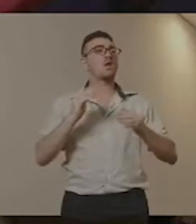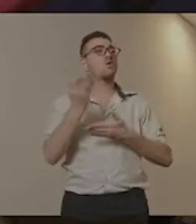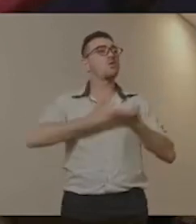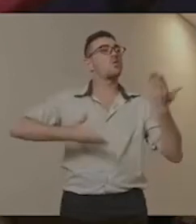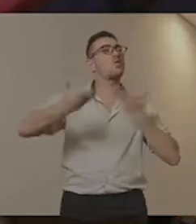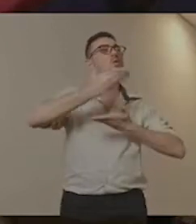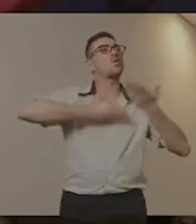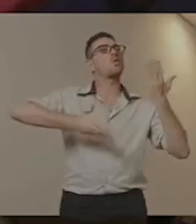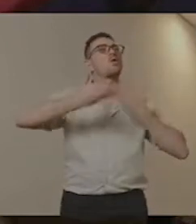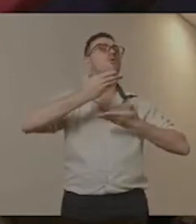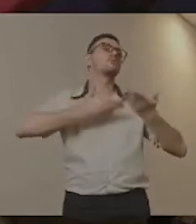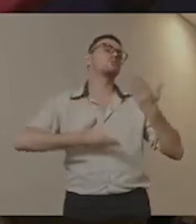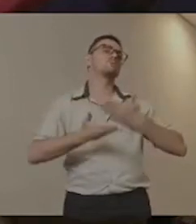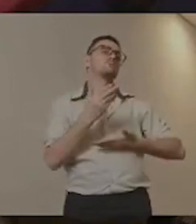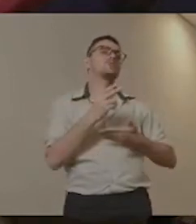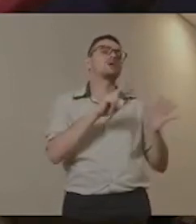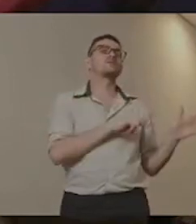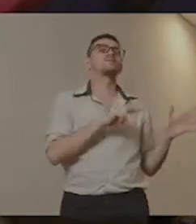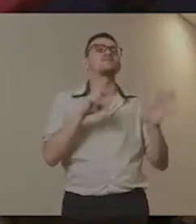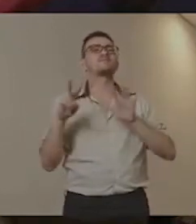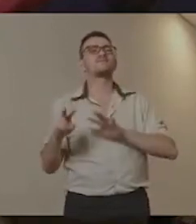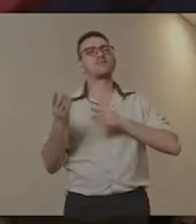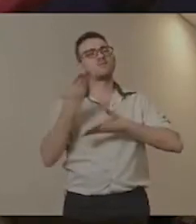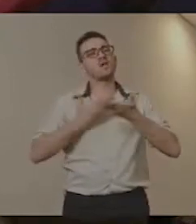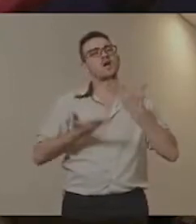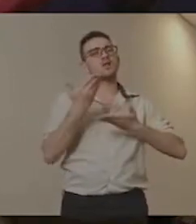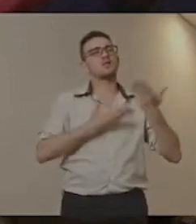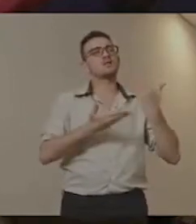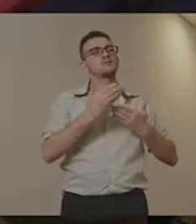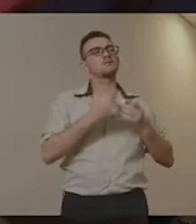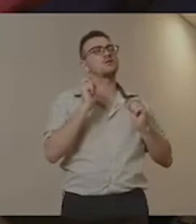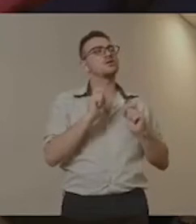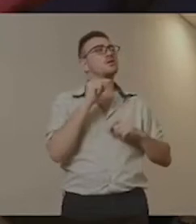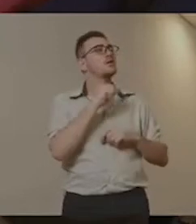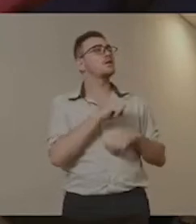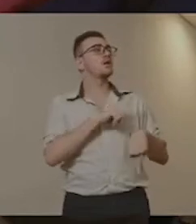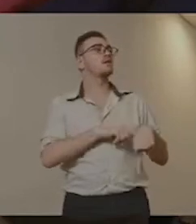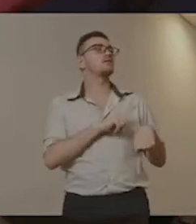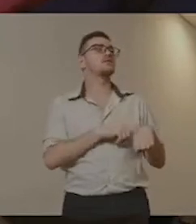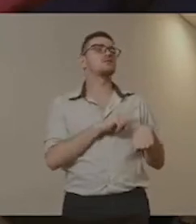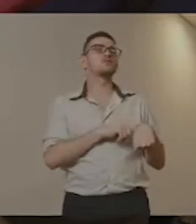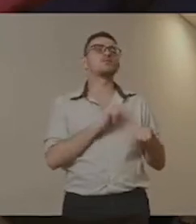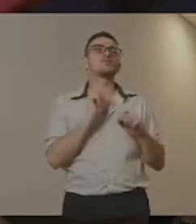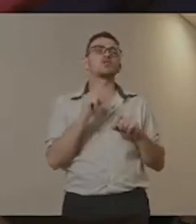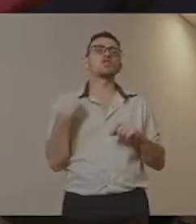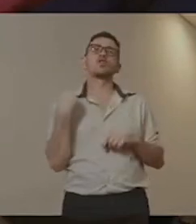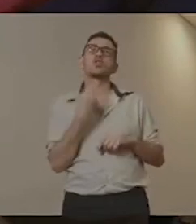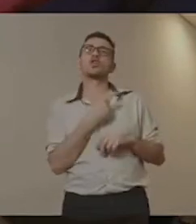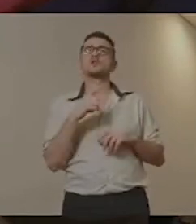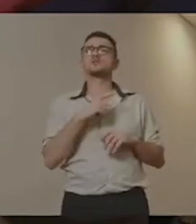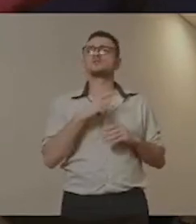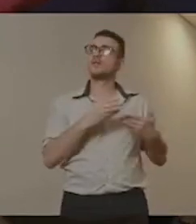e cooperação a semana inteira. E esse é um momento que a gente traz a colaboração